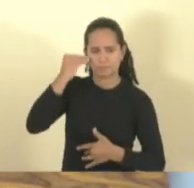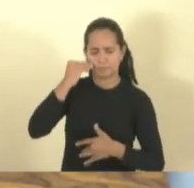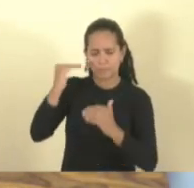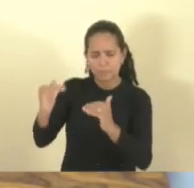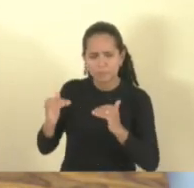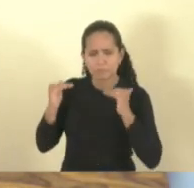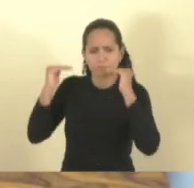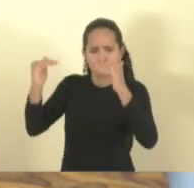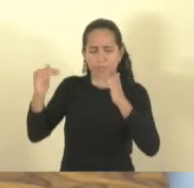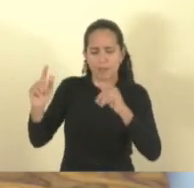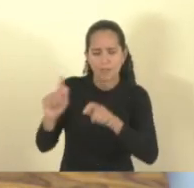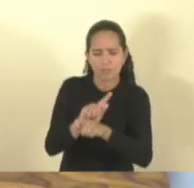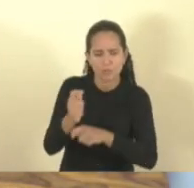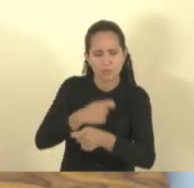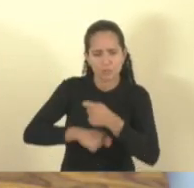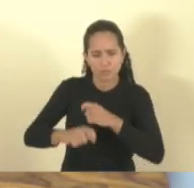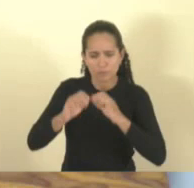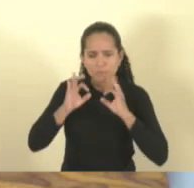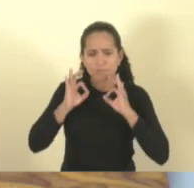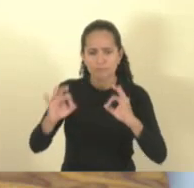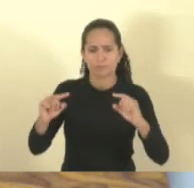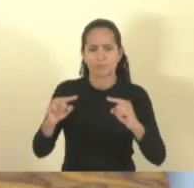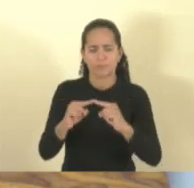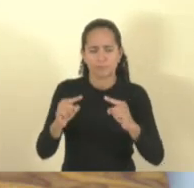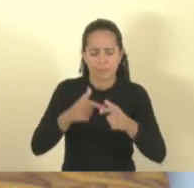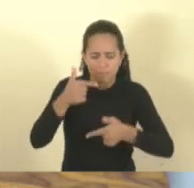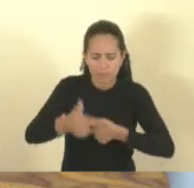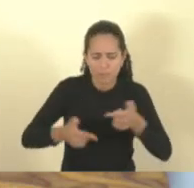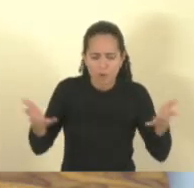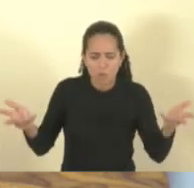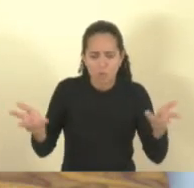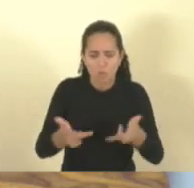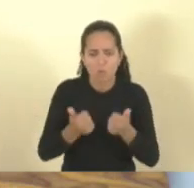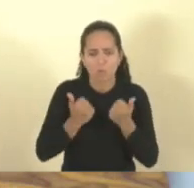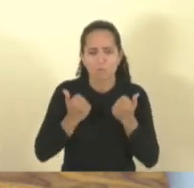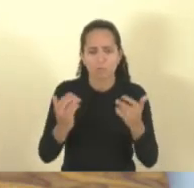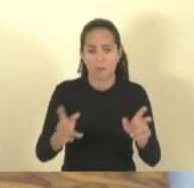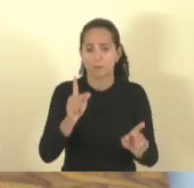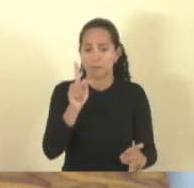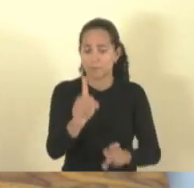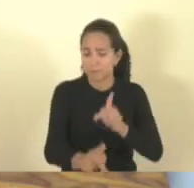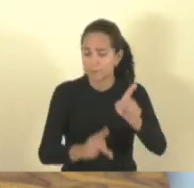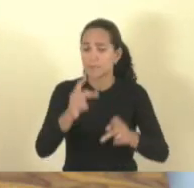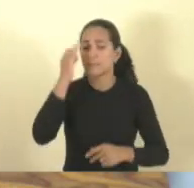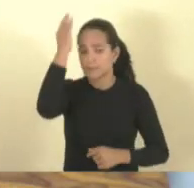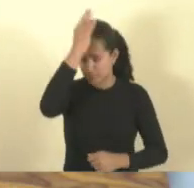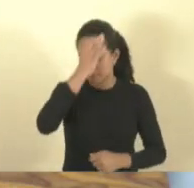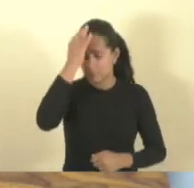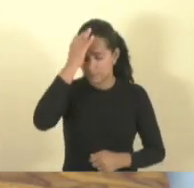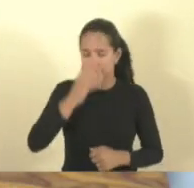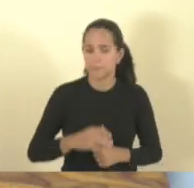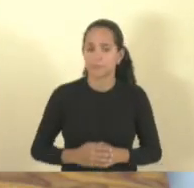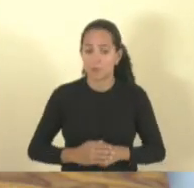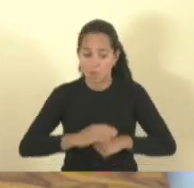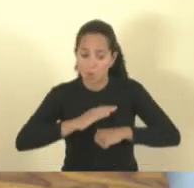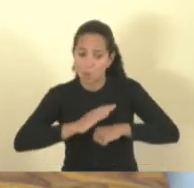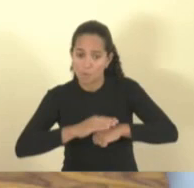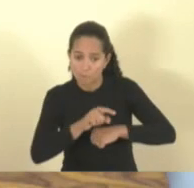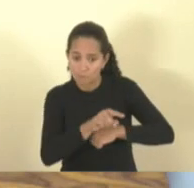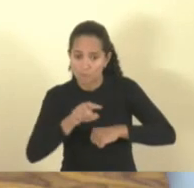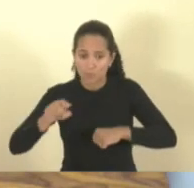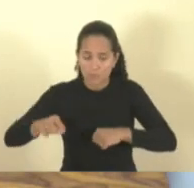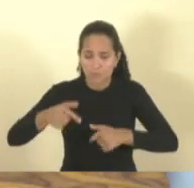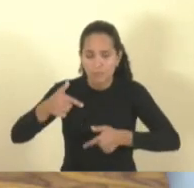gestão pública e o oferecimento de serviços de qualidade à população do Espírito Santo. Os profissionais de gestão